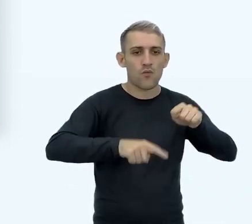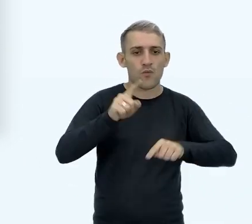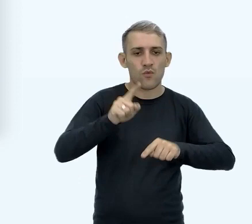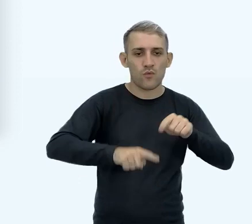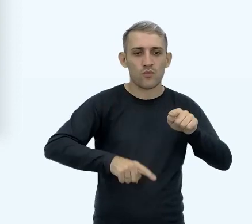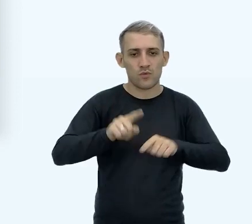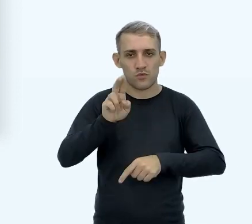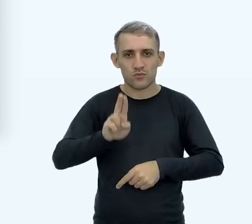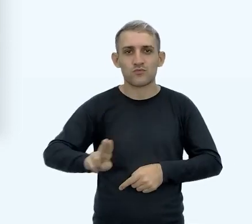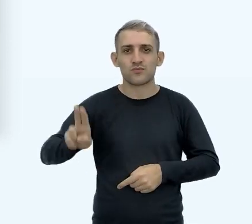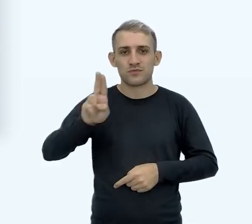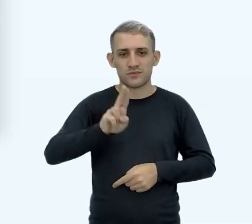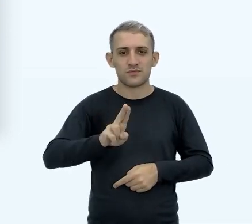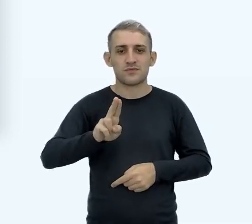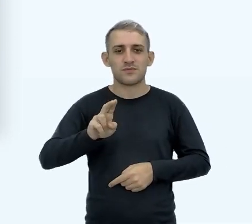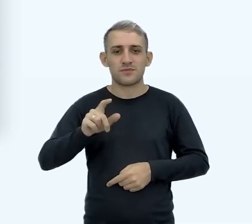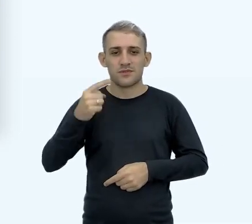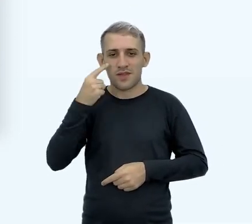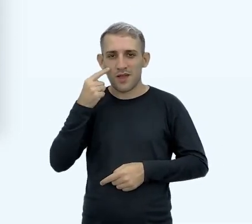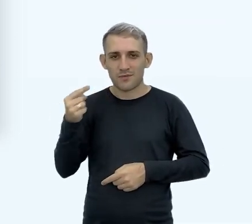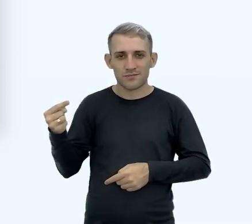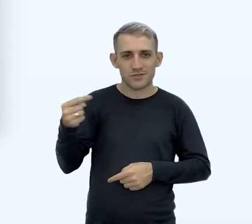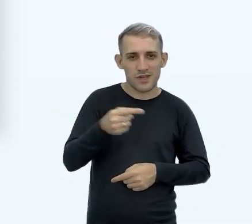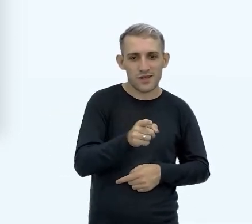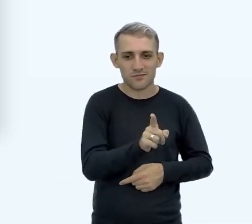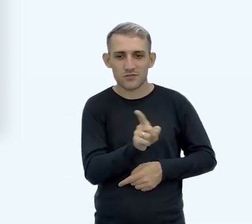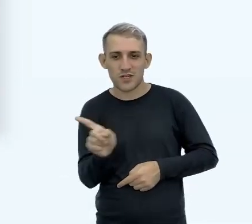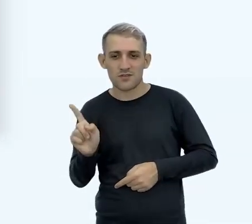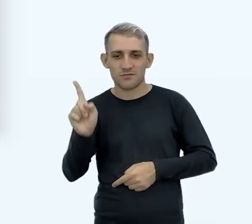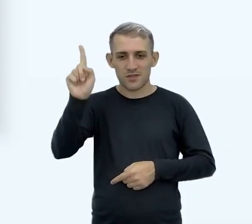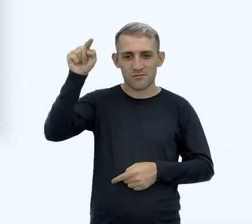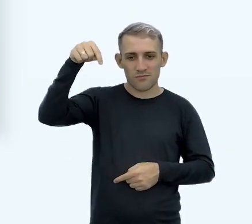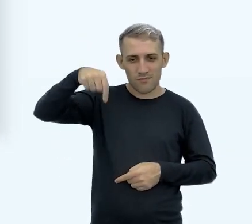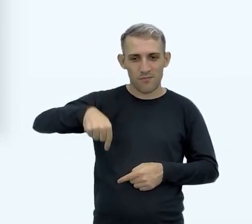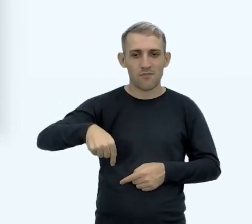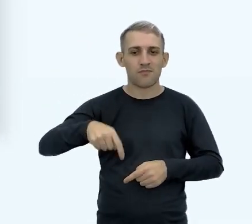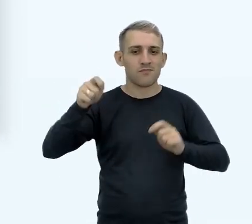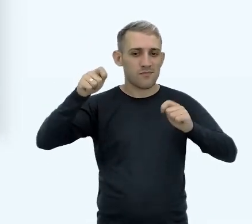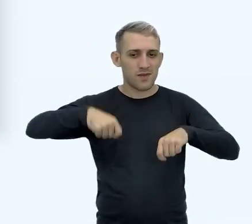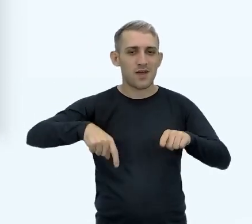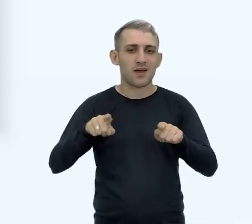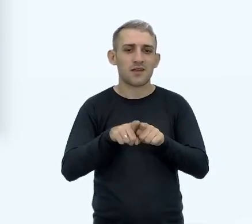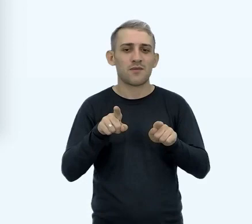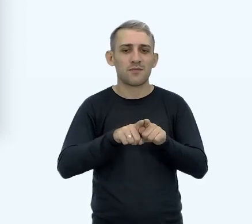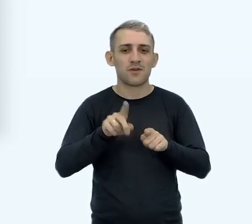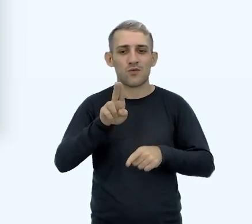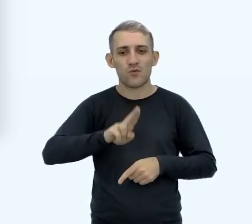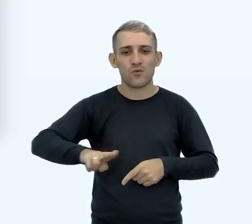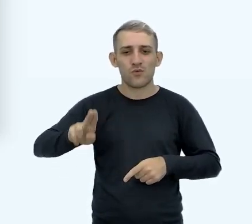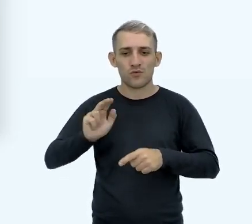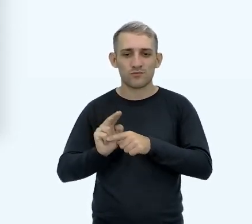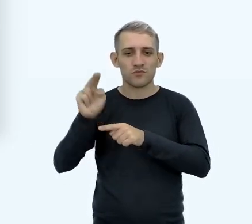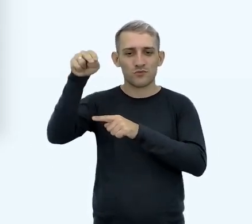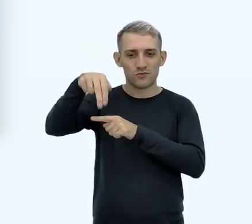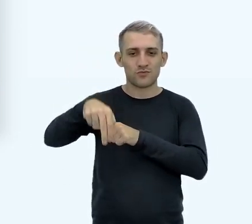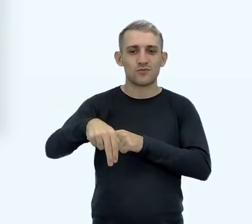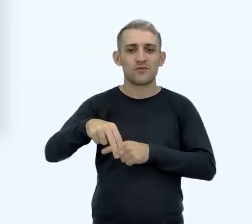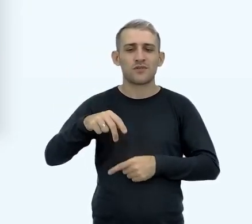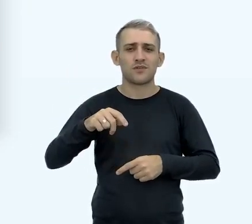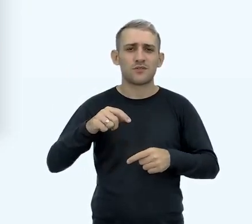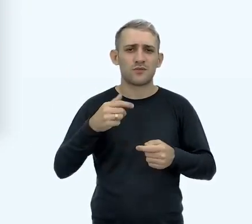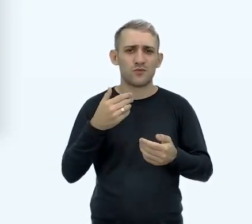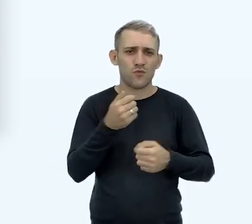um direcional, apertando para a esquerda, direita, para cima e para baixo e também o botão de pulo. E o estudante tem